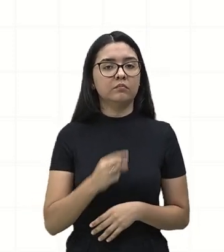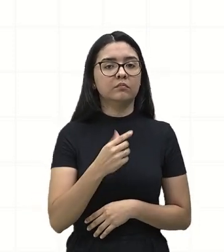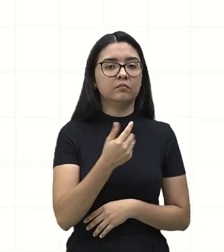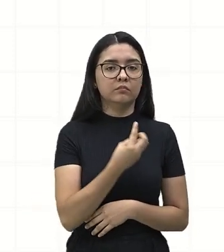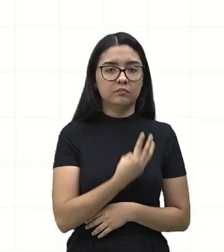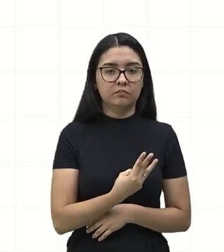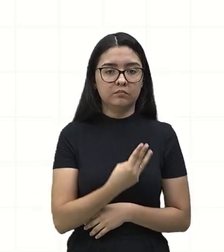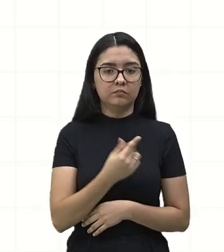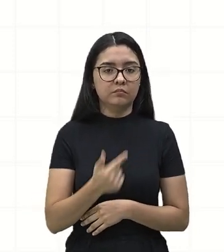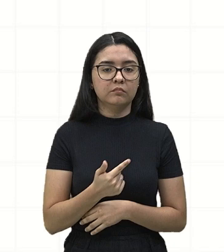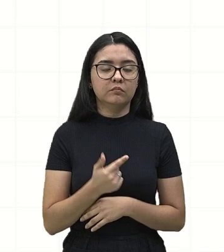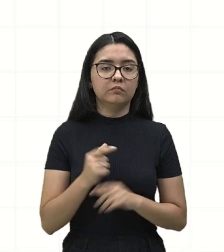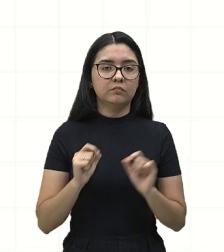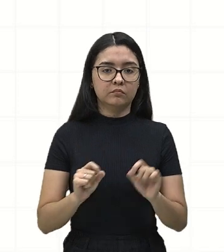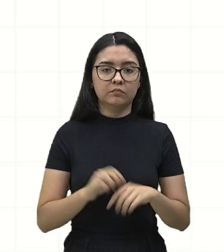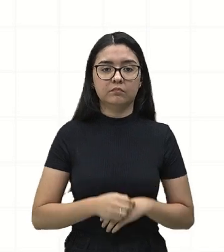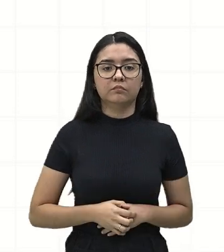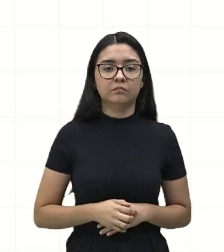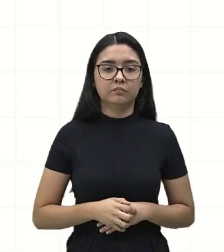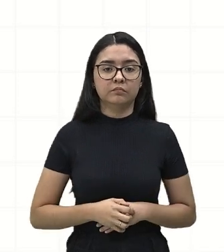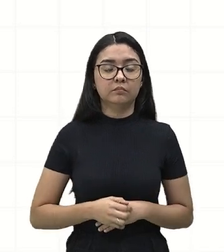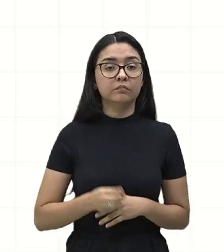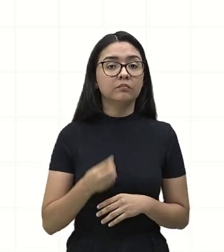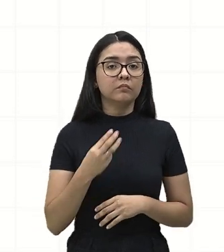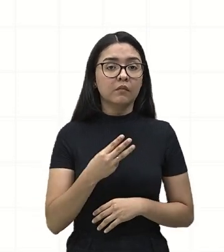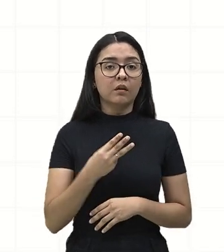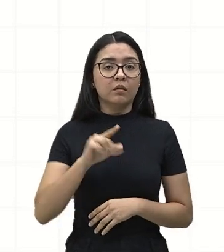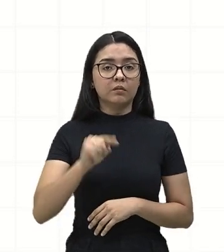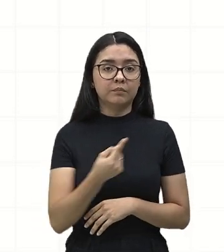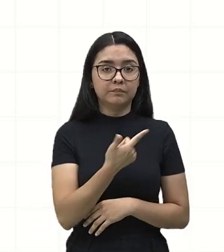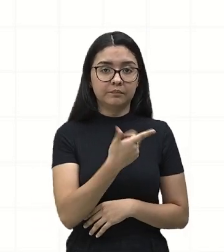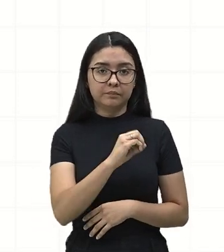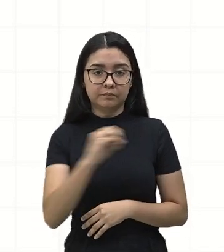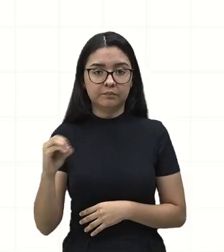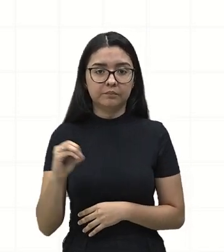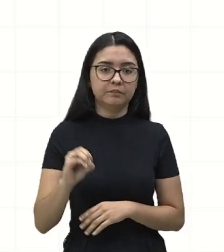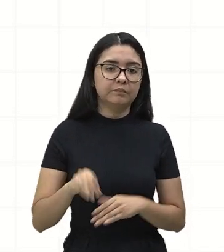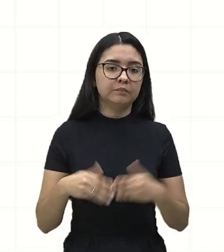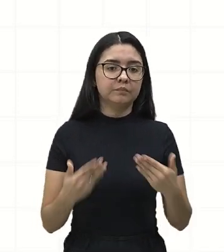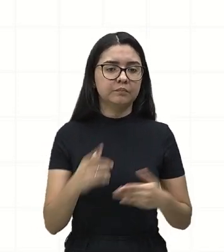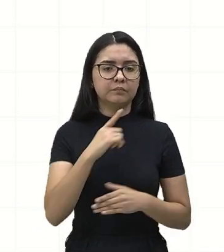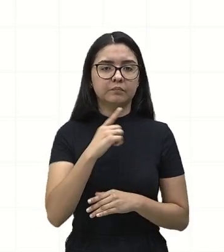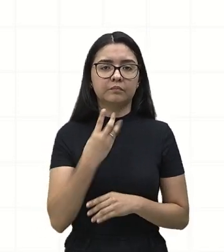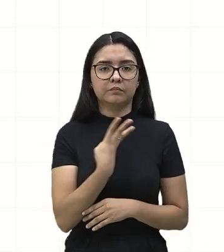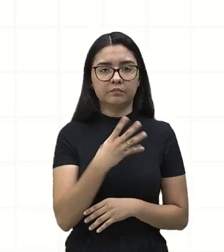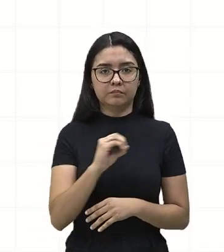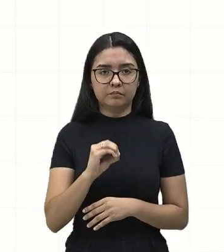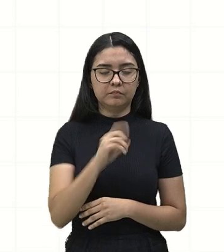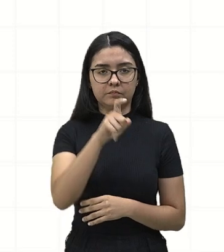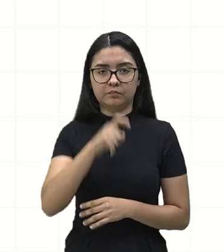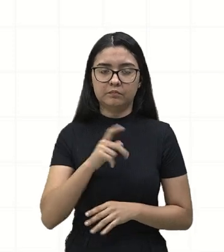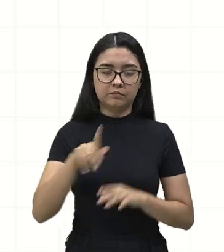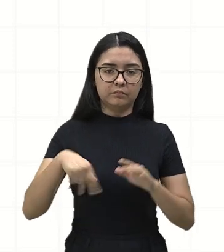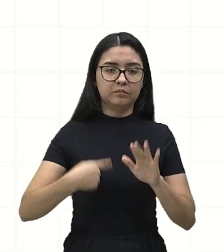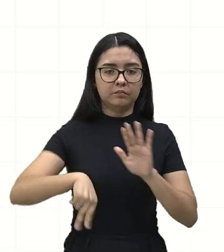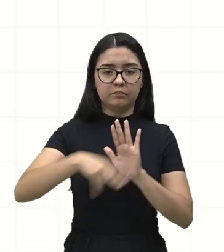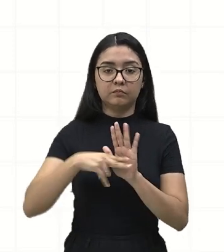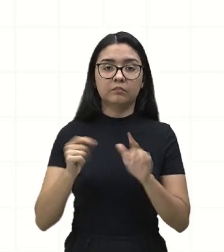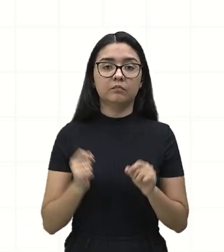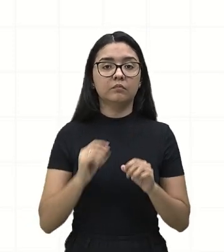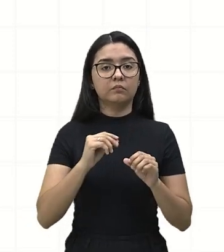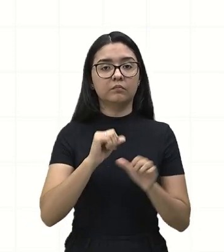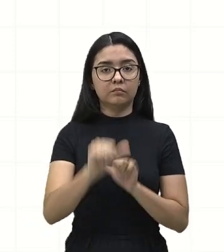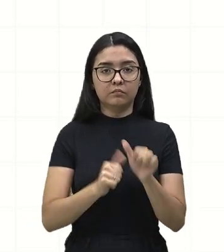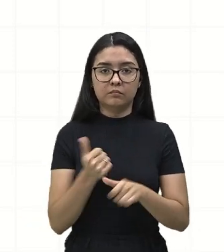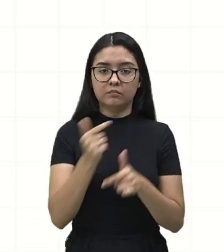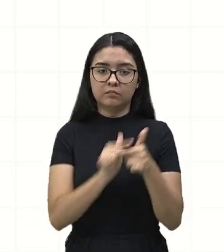3.200. 32.000 não. 3.200. E aí, ó, 40x é igual a 3.200. Vou passar dividindo. Então,